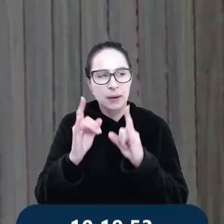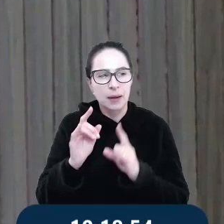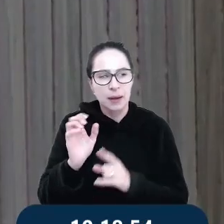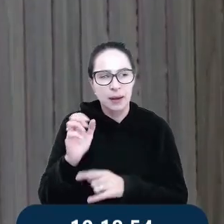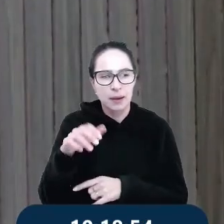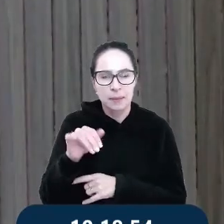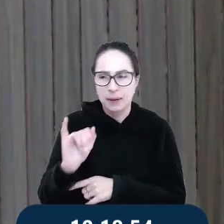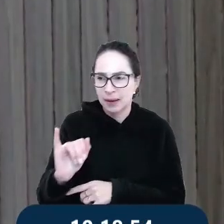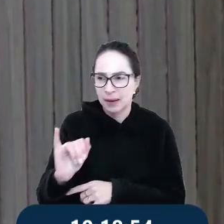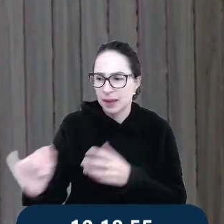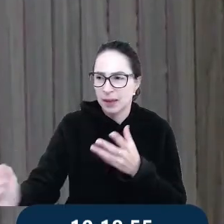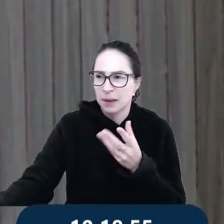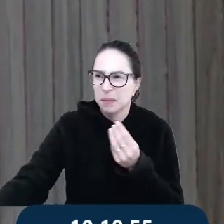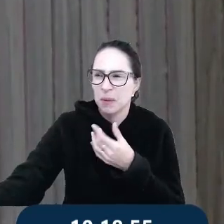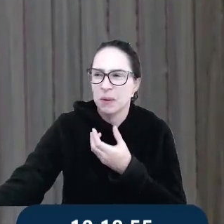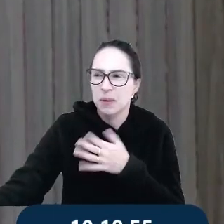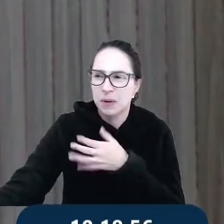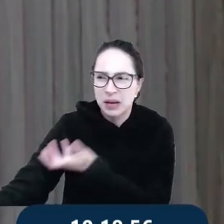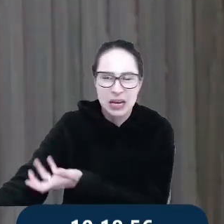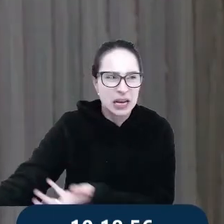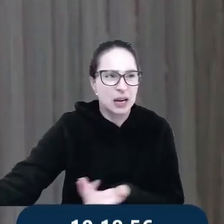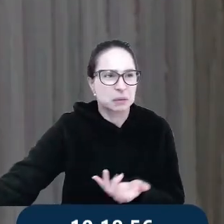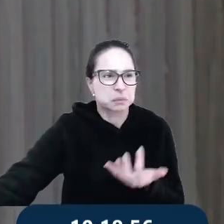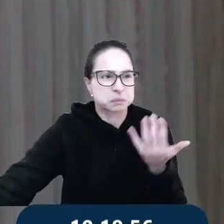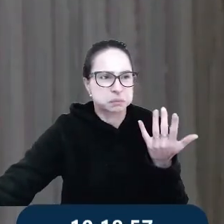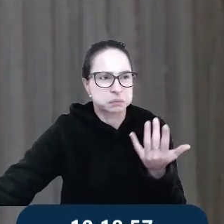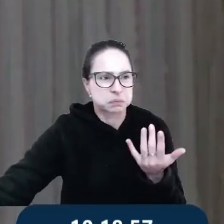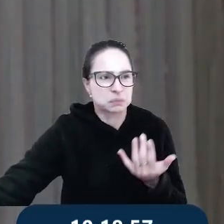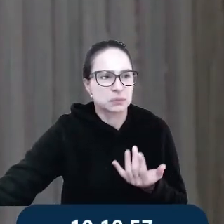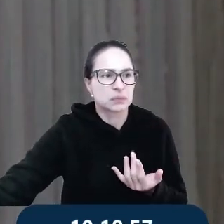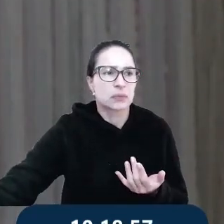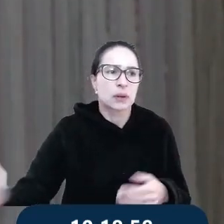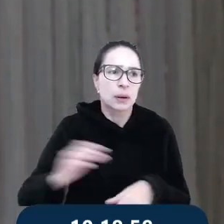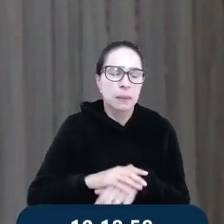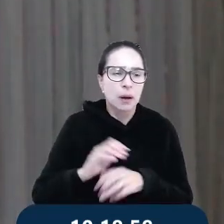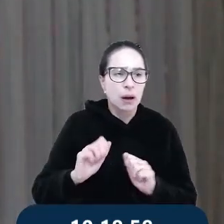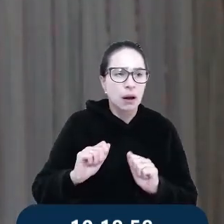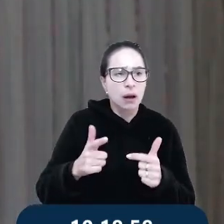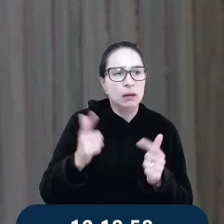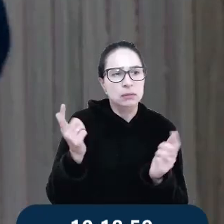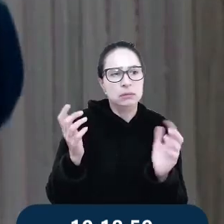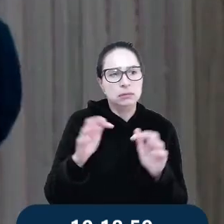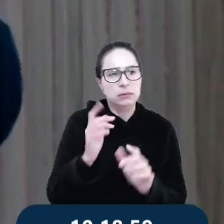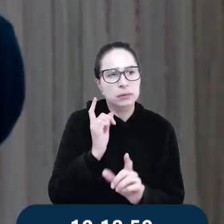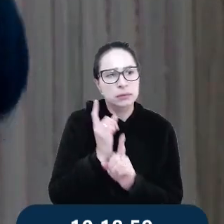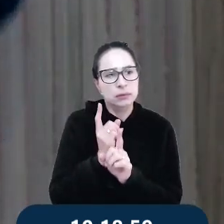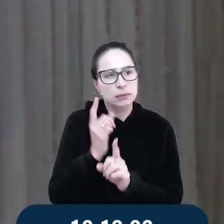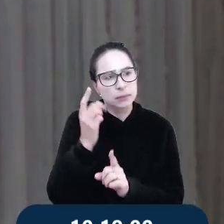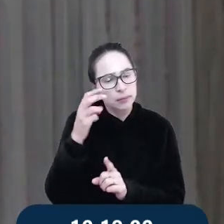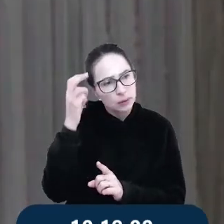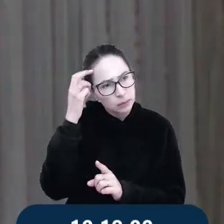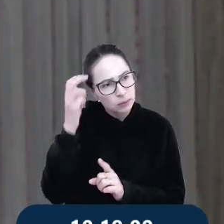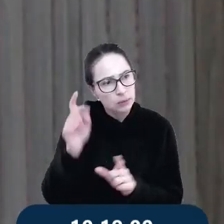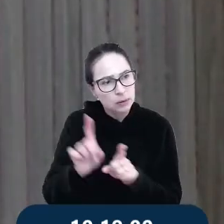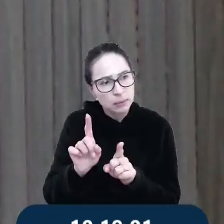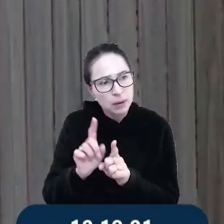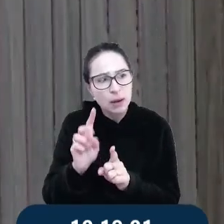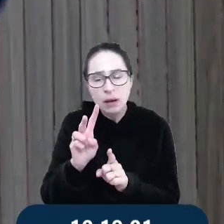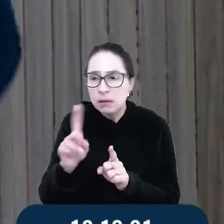desocupados? Faça virar ponto de cultura também. Está lá no bairro, a estrutura